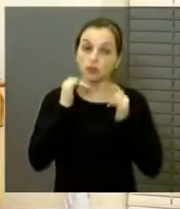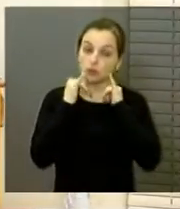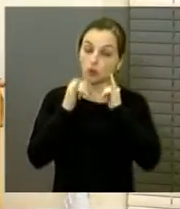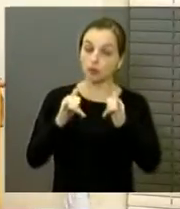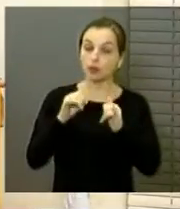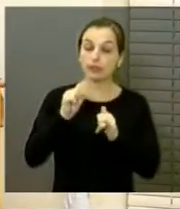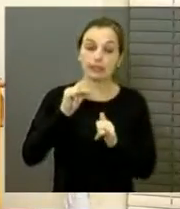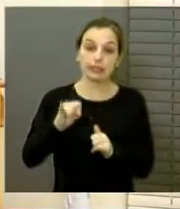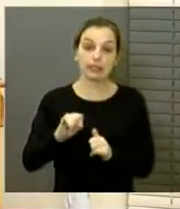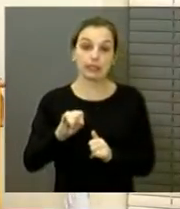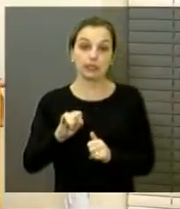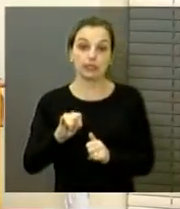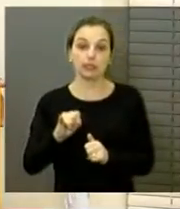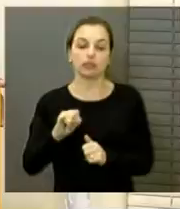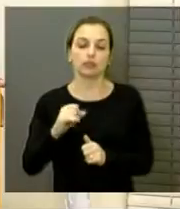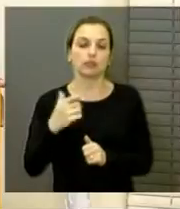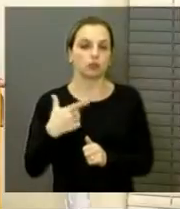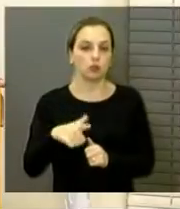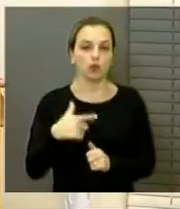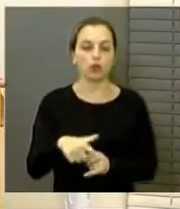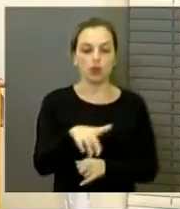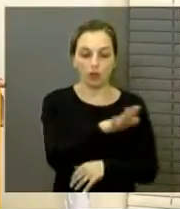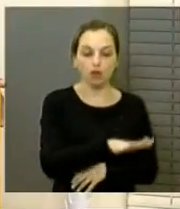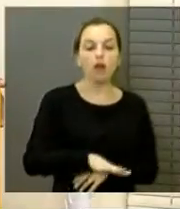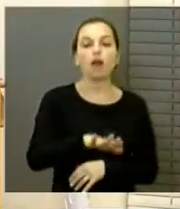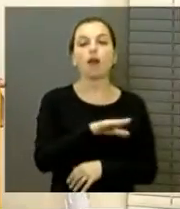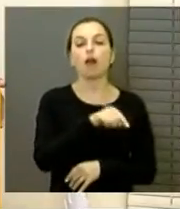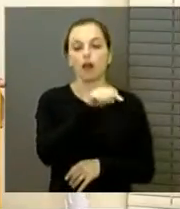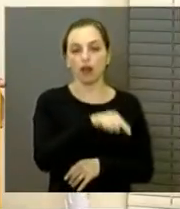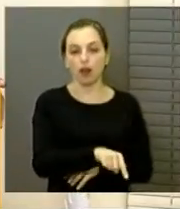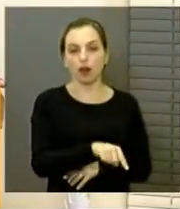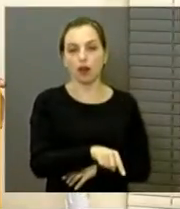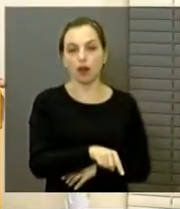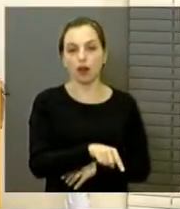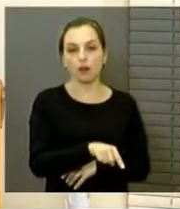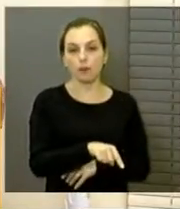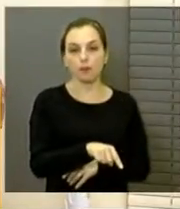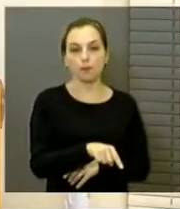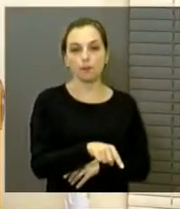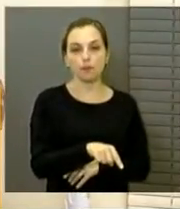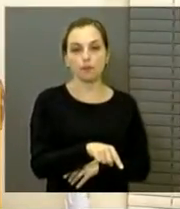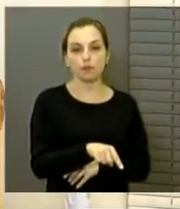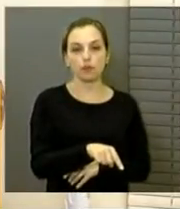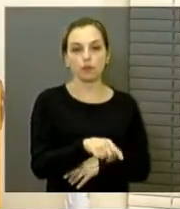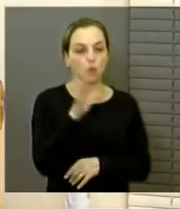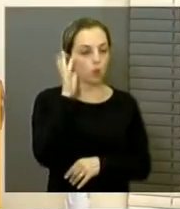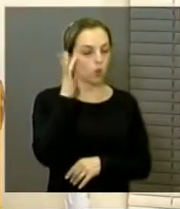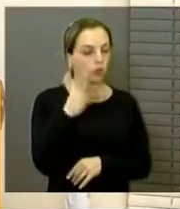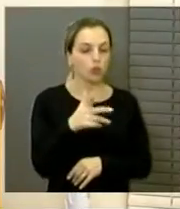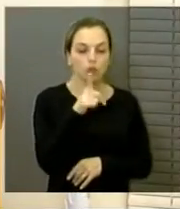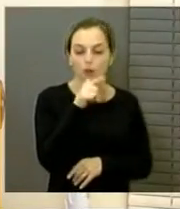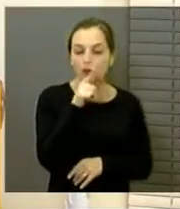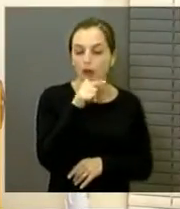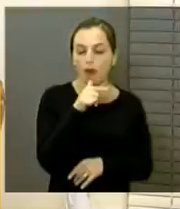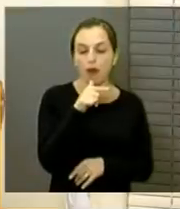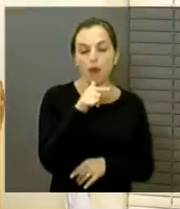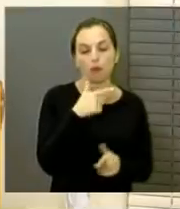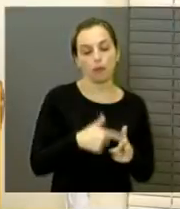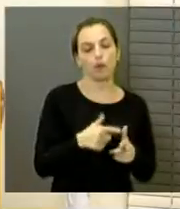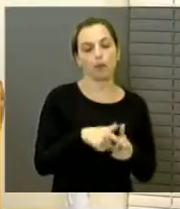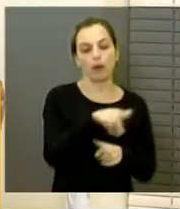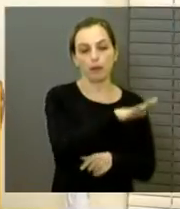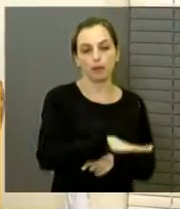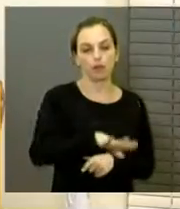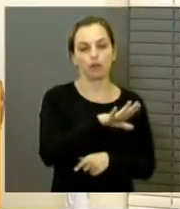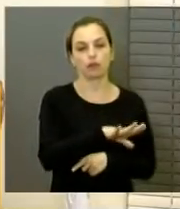se não fizer esse novo investimento, não vai resolver o problema da água daquela região. Ou